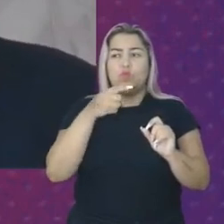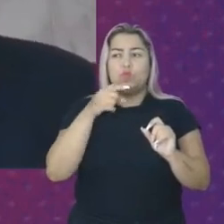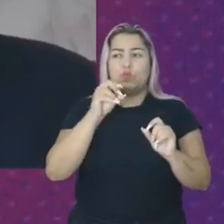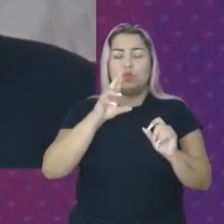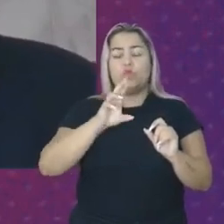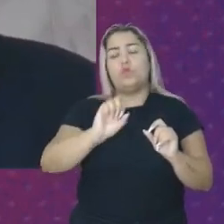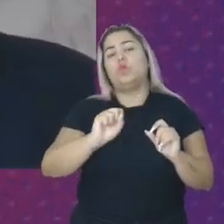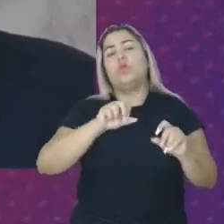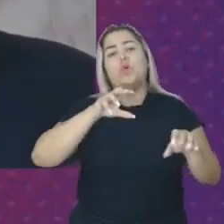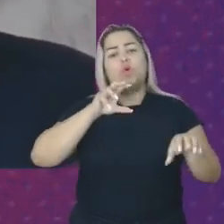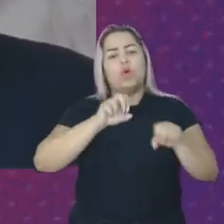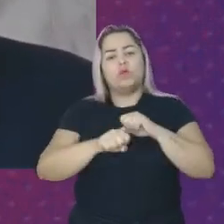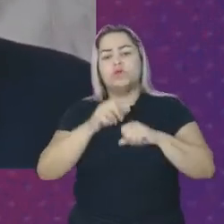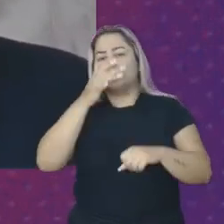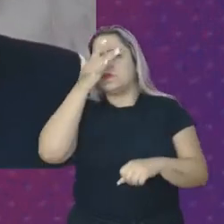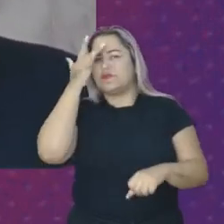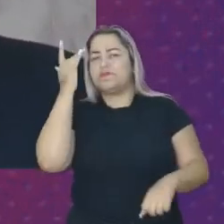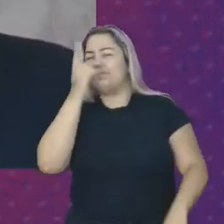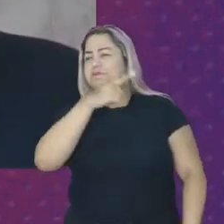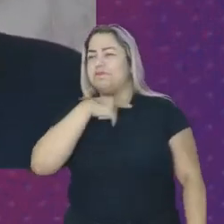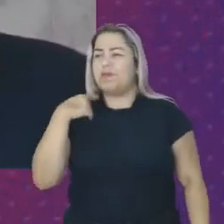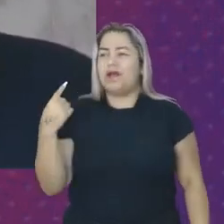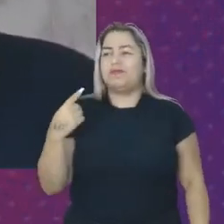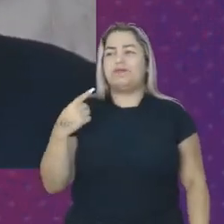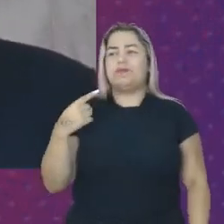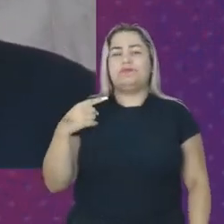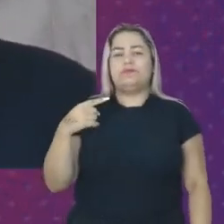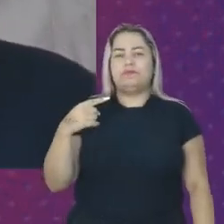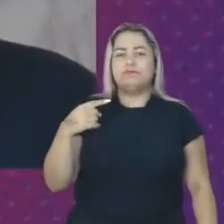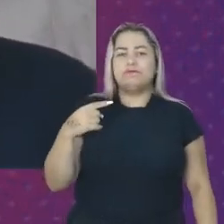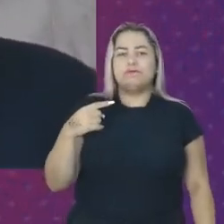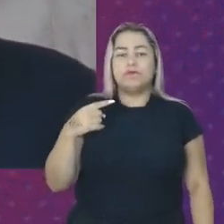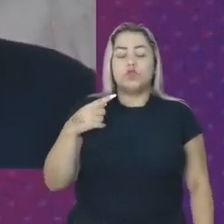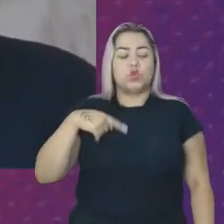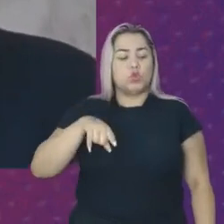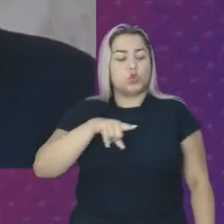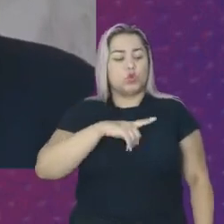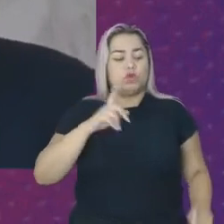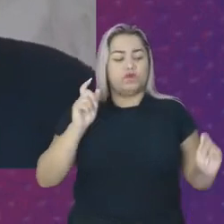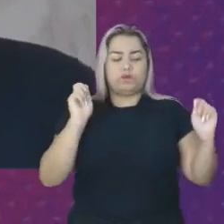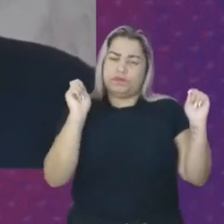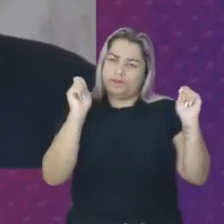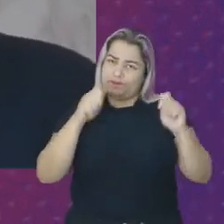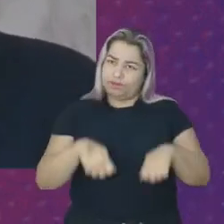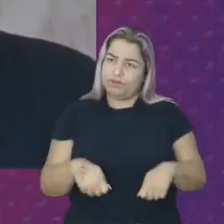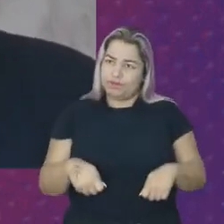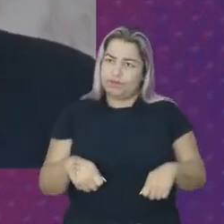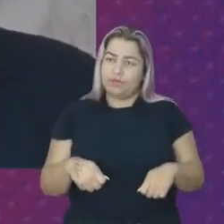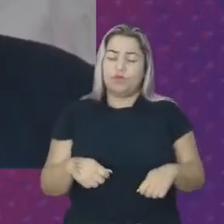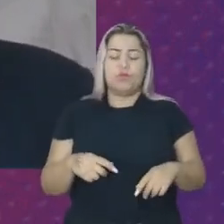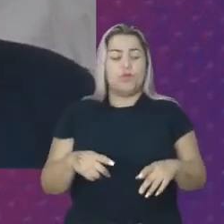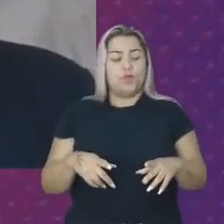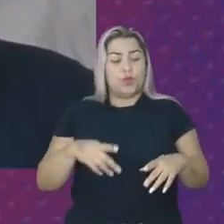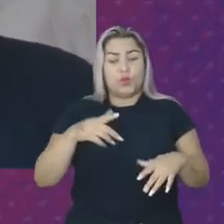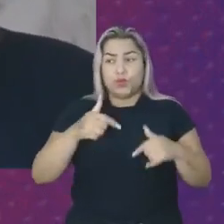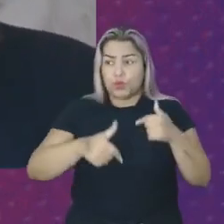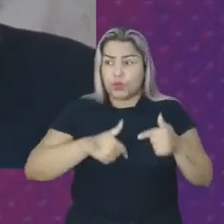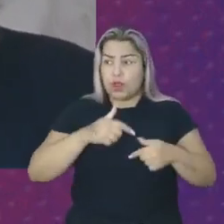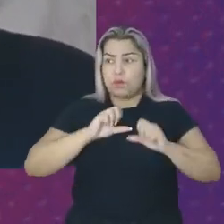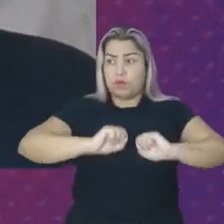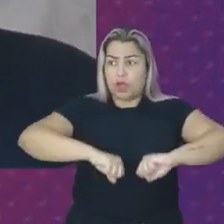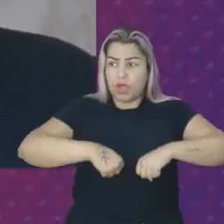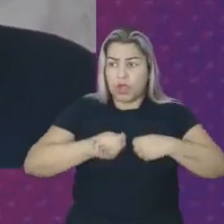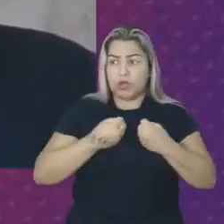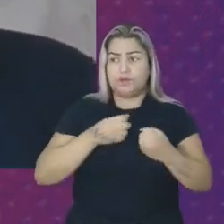os assassinos, autores de feminicídios, nós precisamos, com muito empenho, com muita